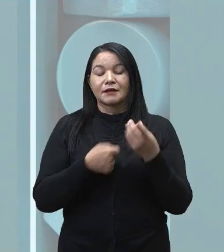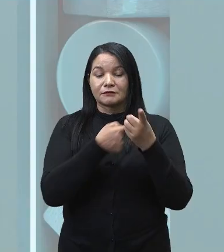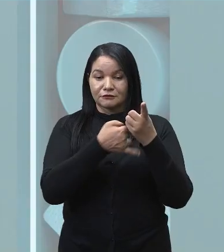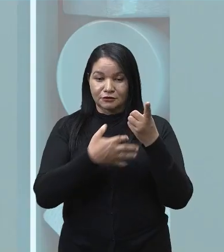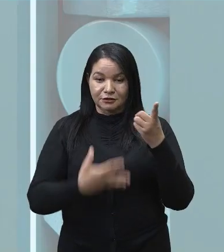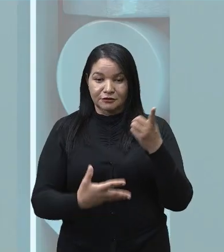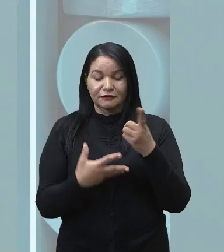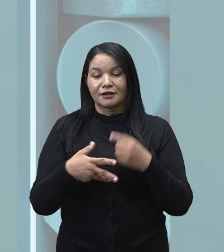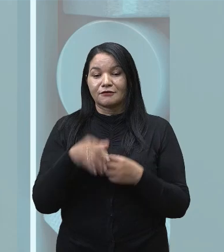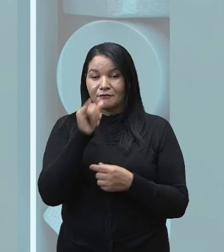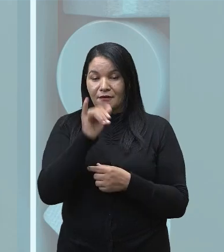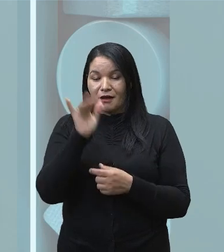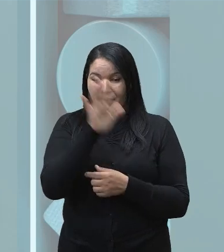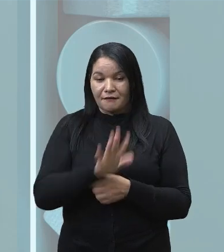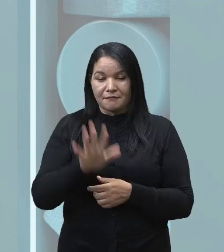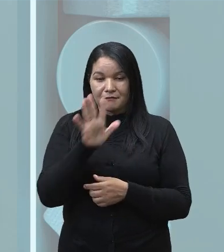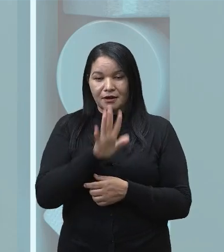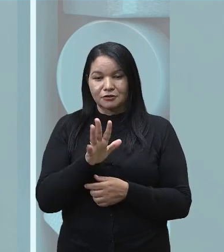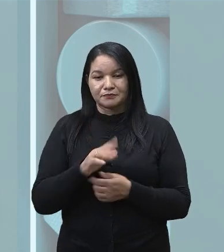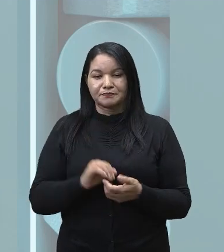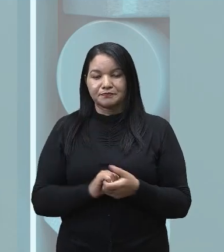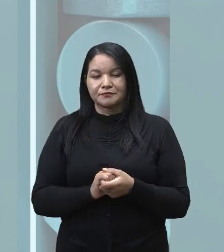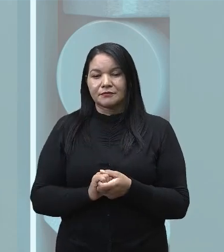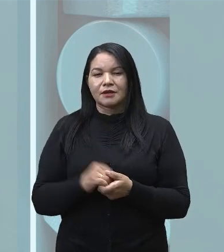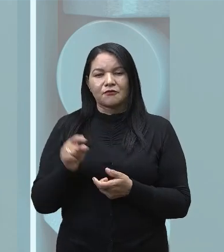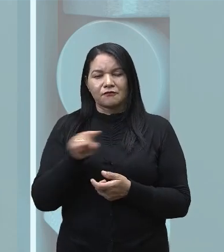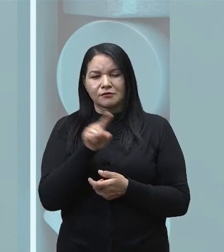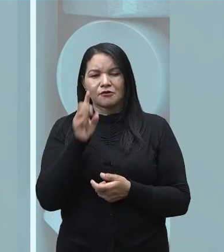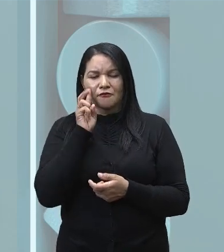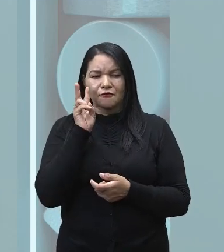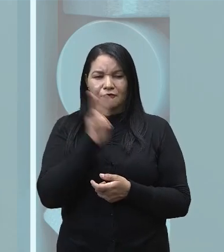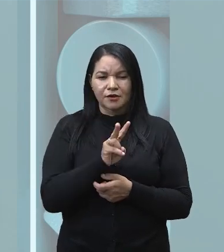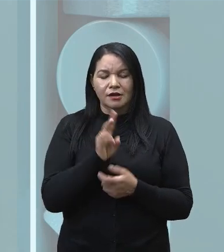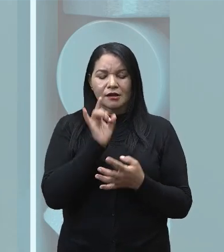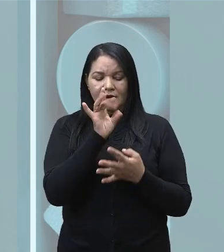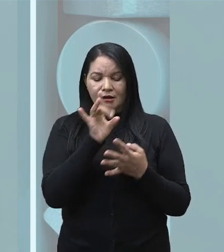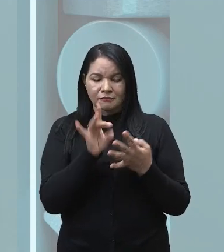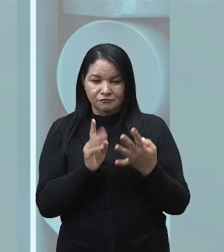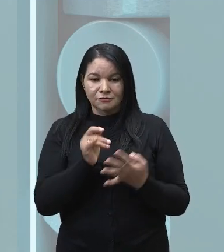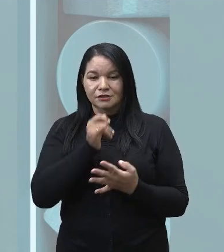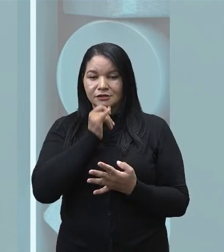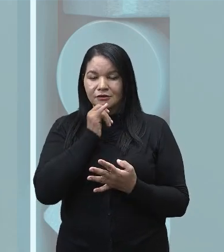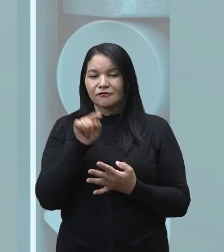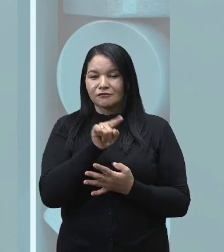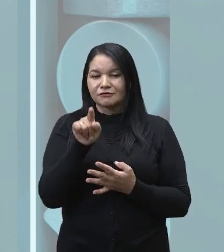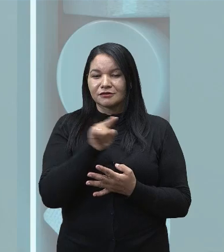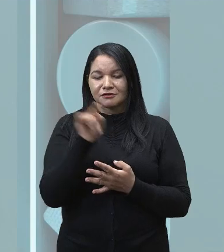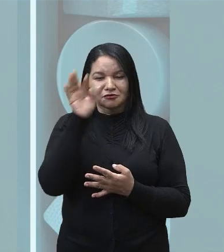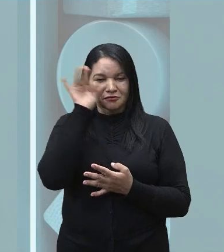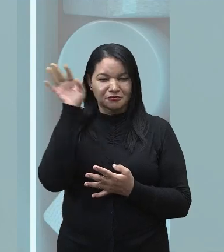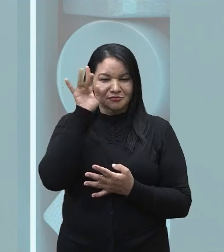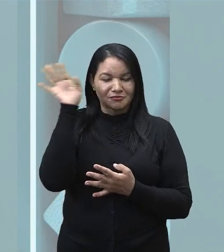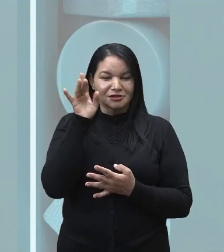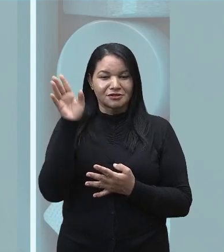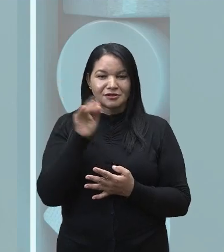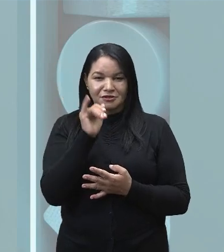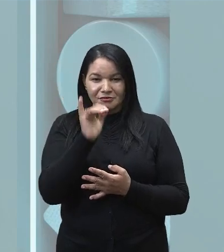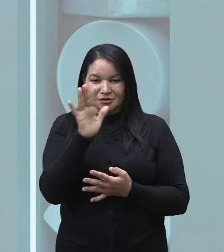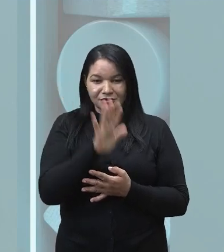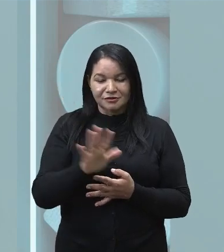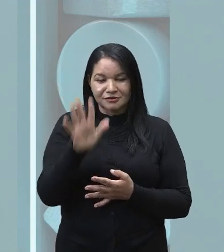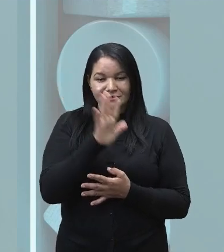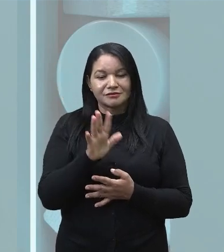descrevendo essa imagem. Quando vocês ouviram cada um desses exemplos, vocês conseguiram imaginar aquela figura que estava